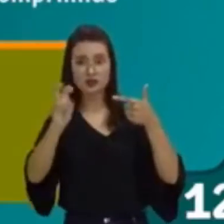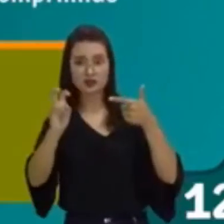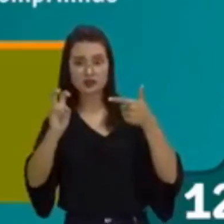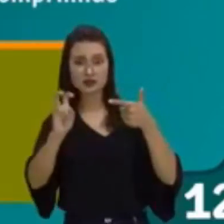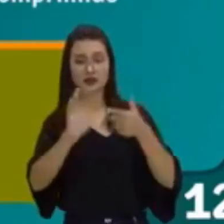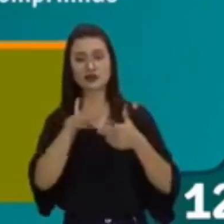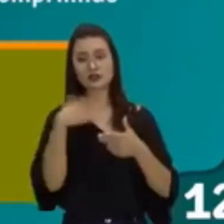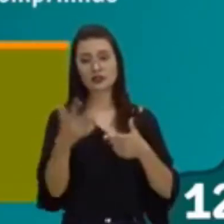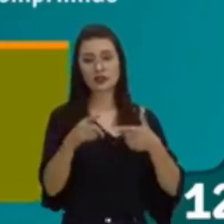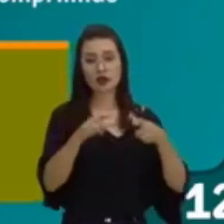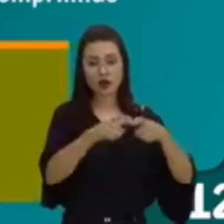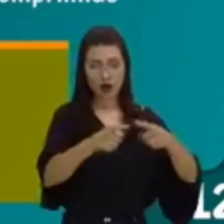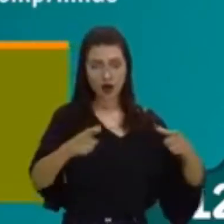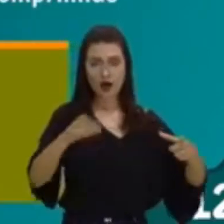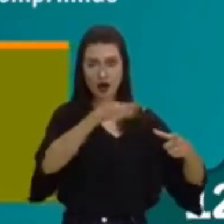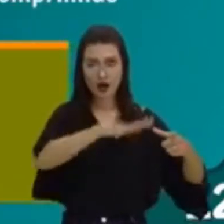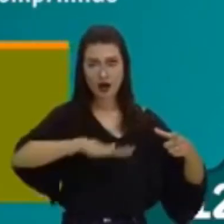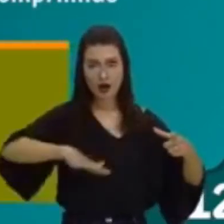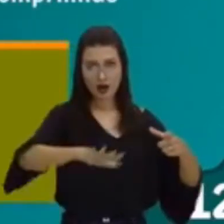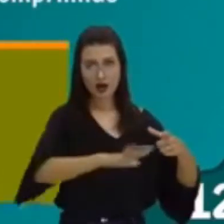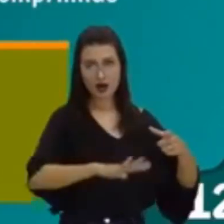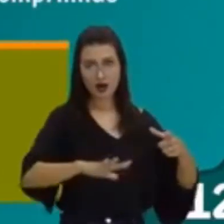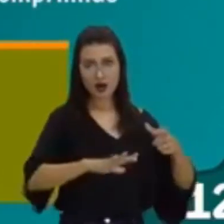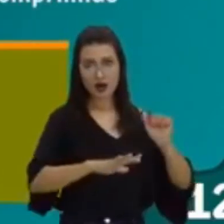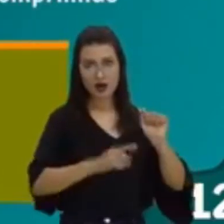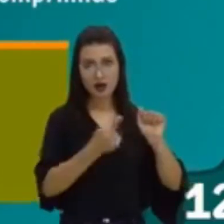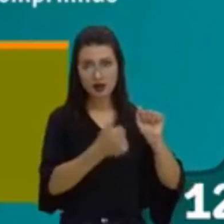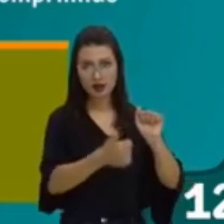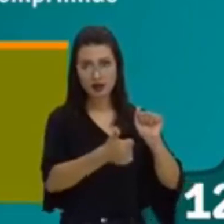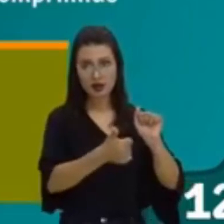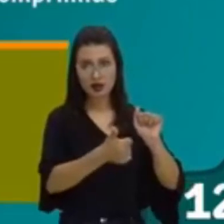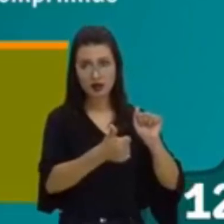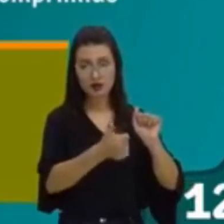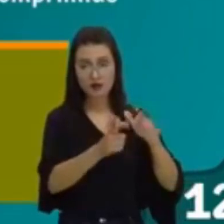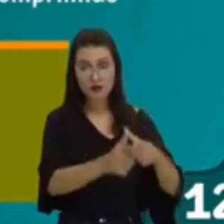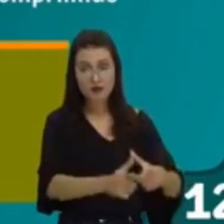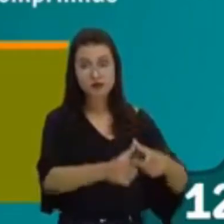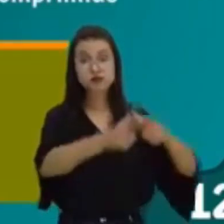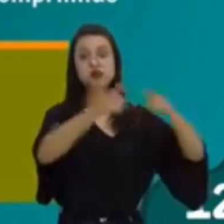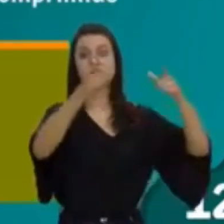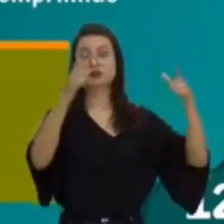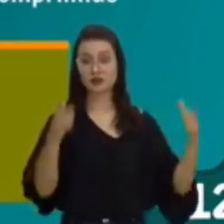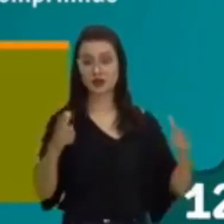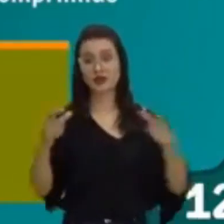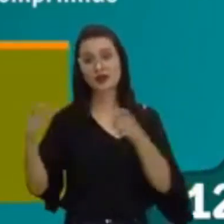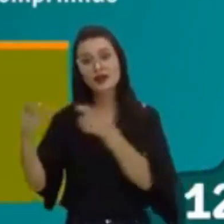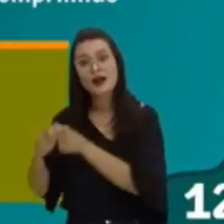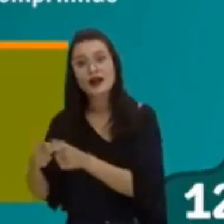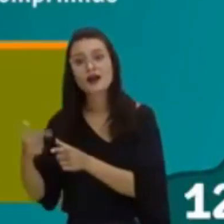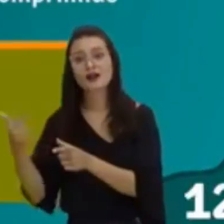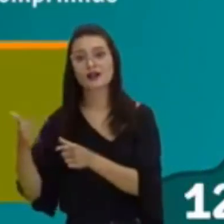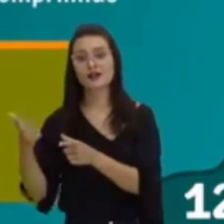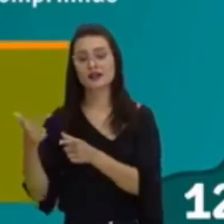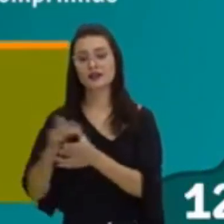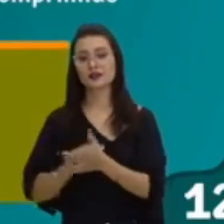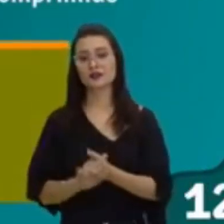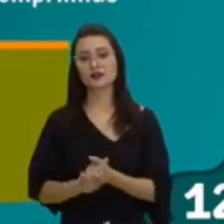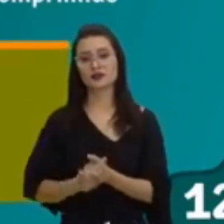1 é 25 vezes maior que a área 2. A força 2 vale